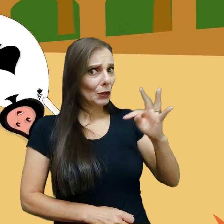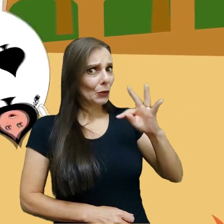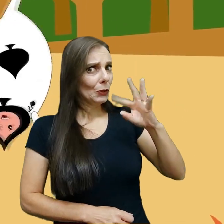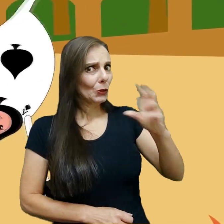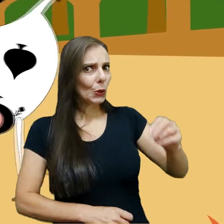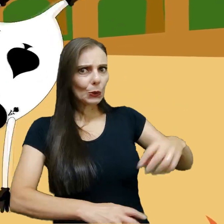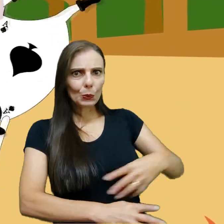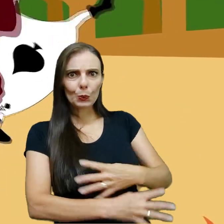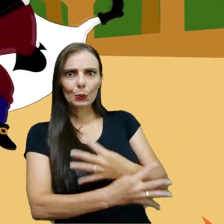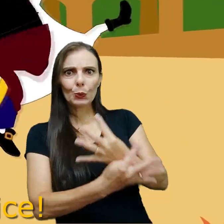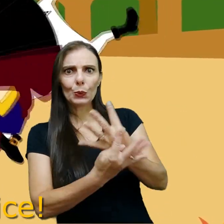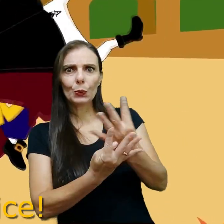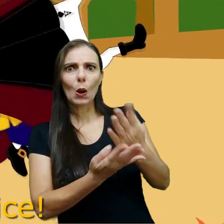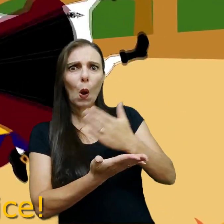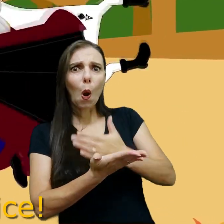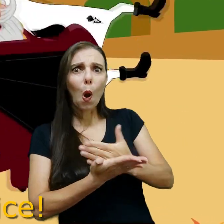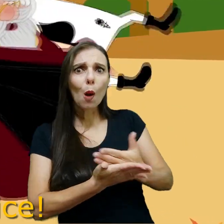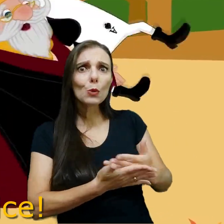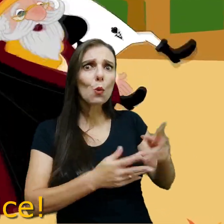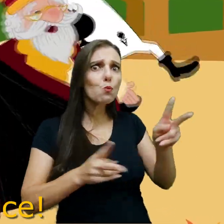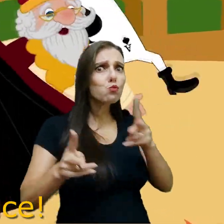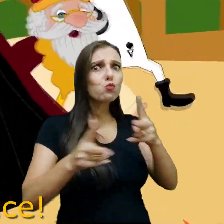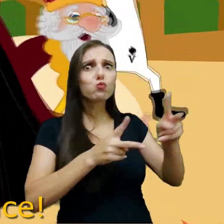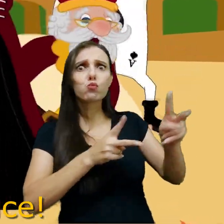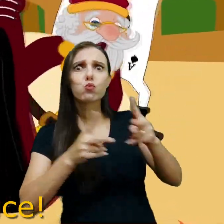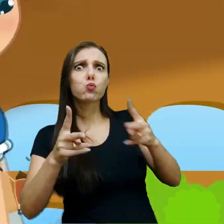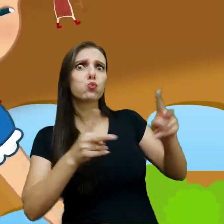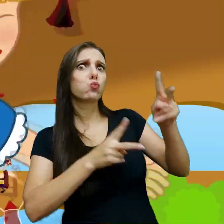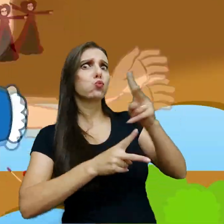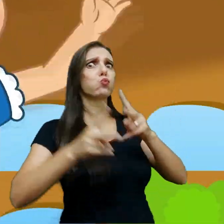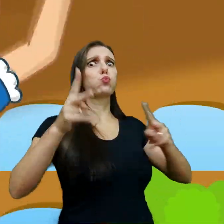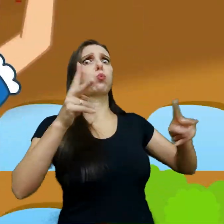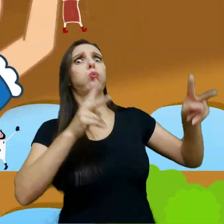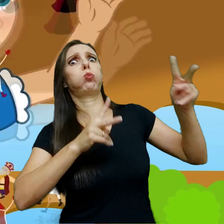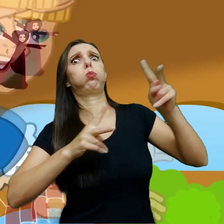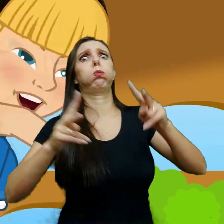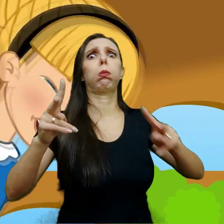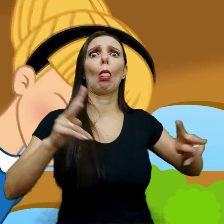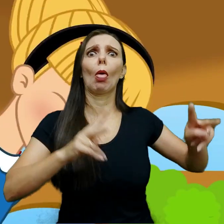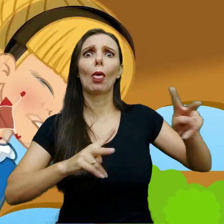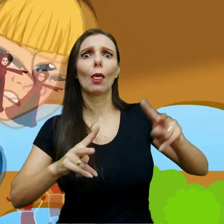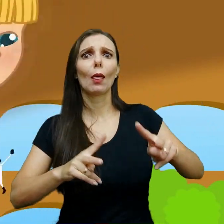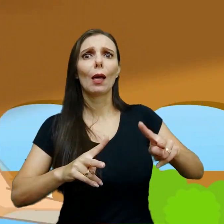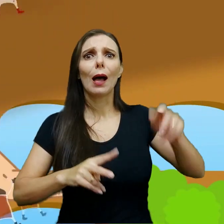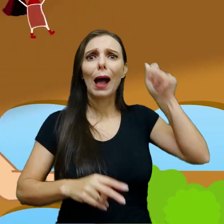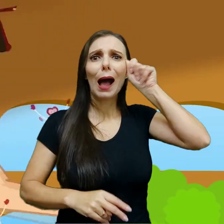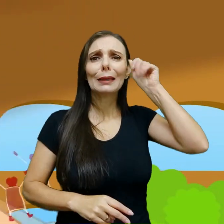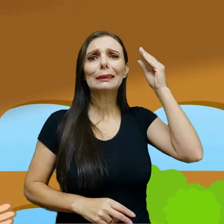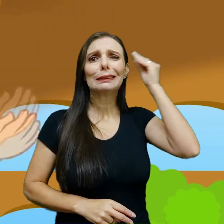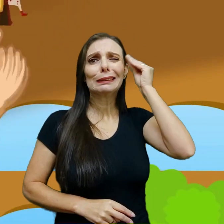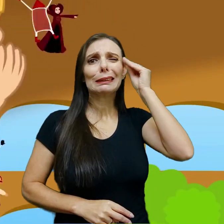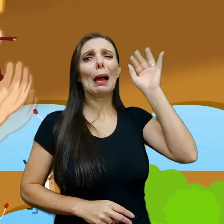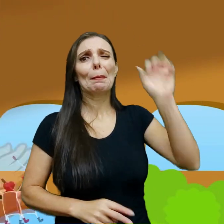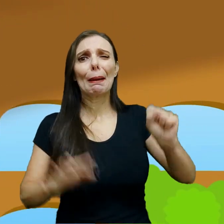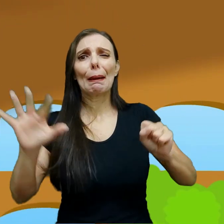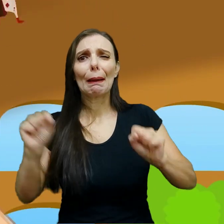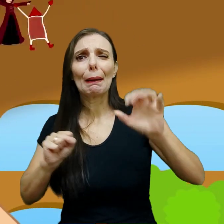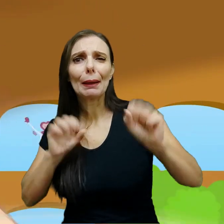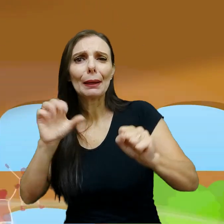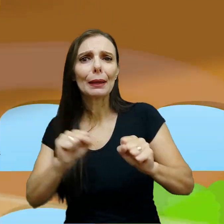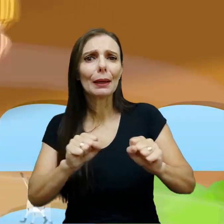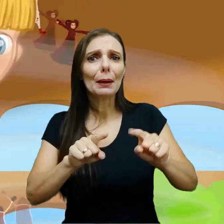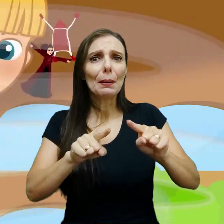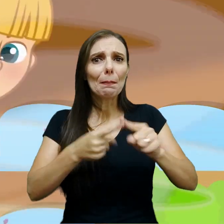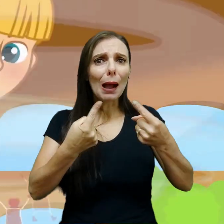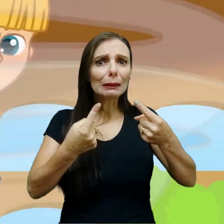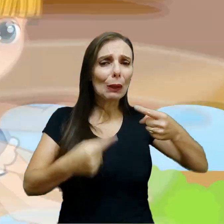todas as cartas de jogo começaram a voar para Alice. Alice tentou pegá-los. E quando viu, já